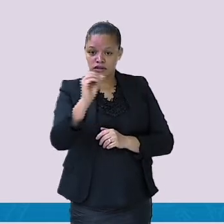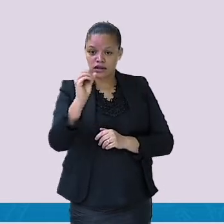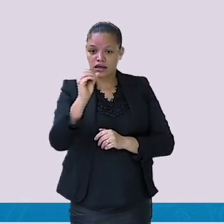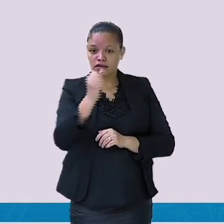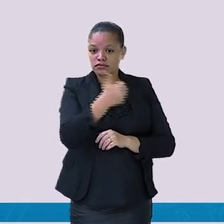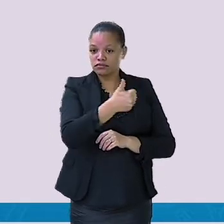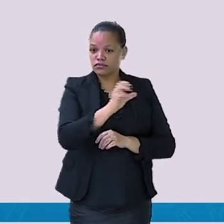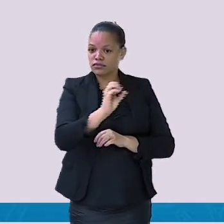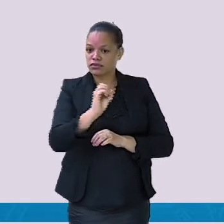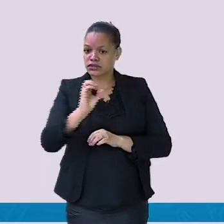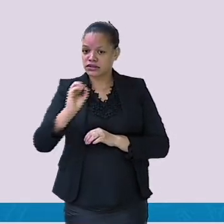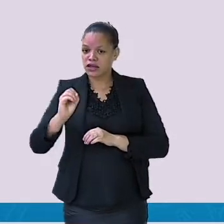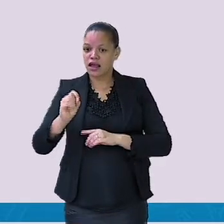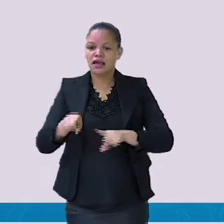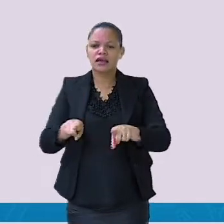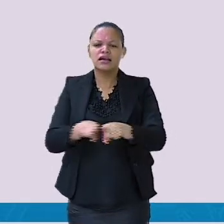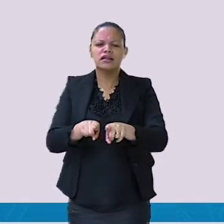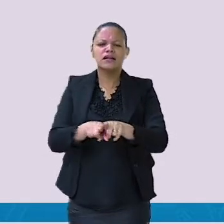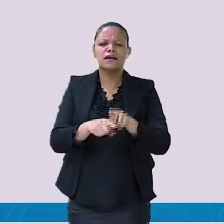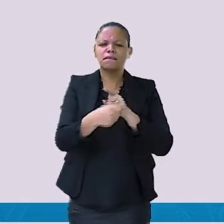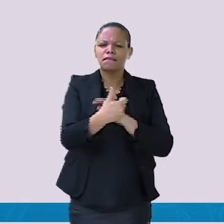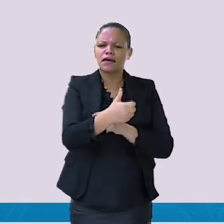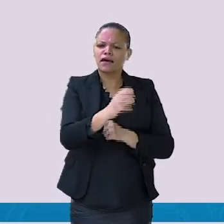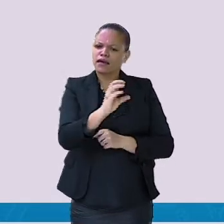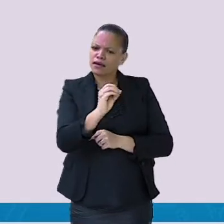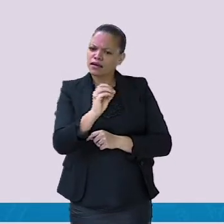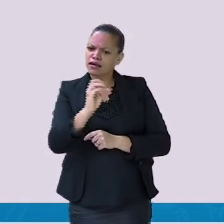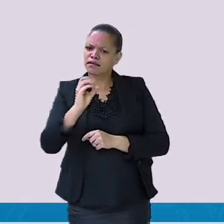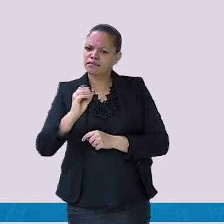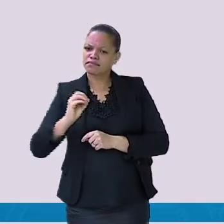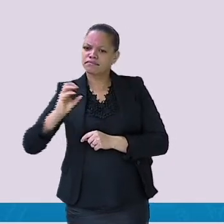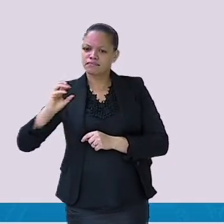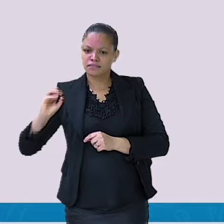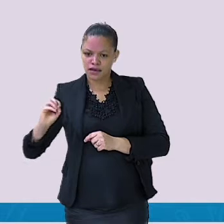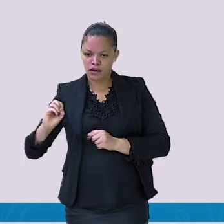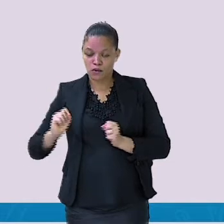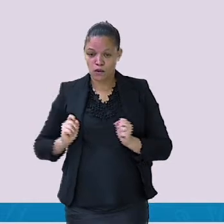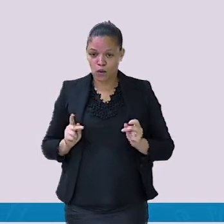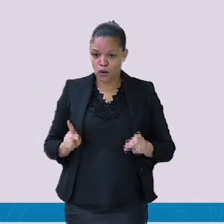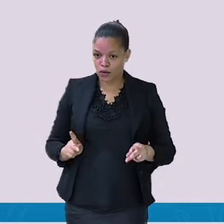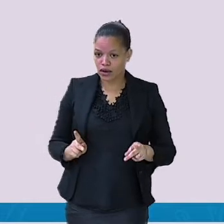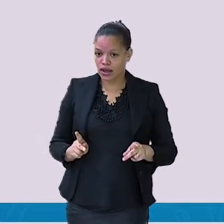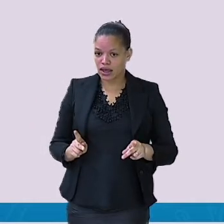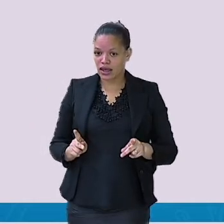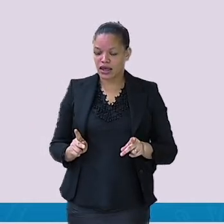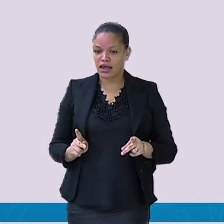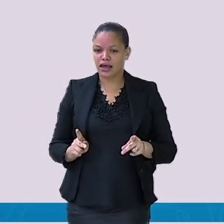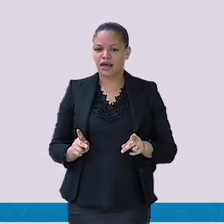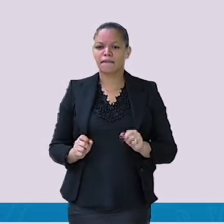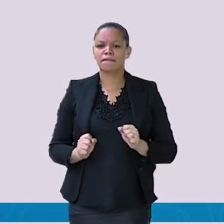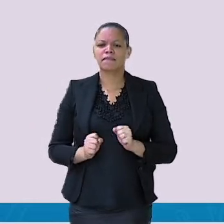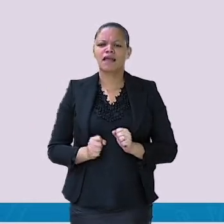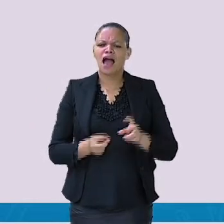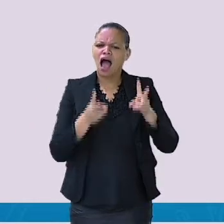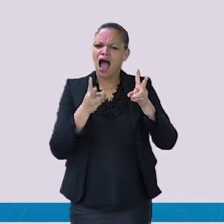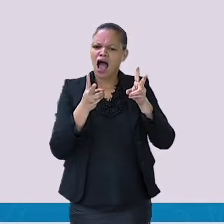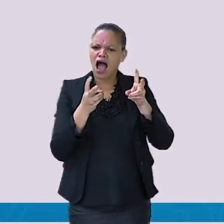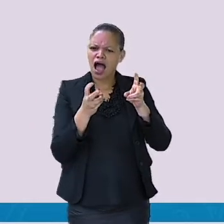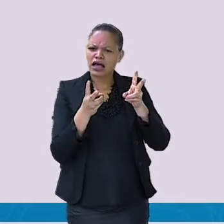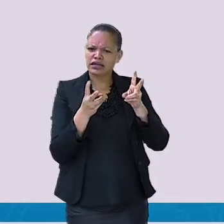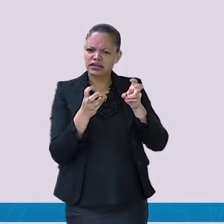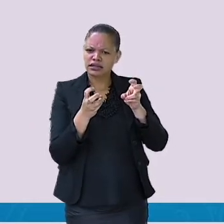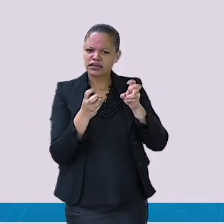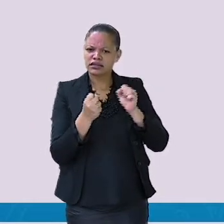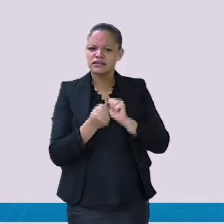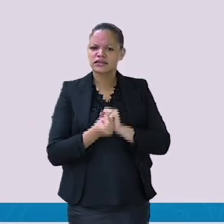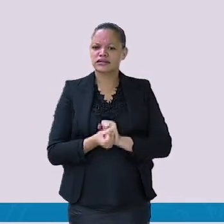vou subir, eu vou levar a vírgula à frente. Quando eu quero voltar, eu vou contar